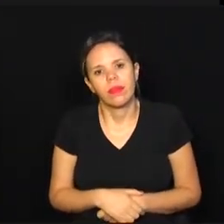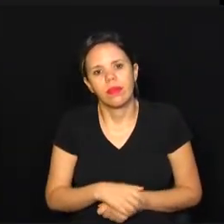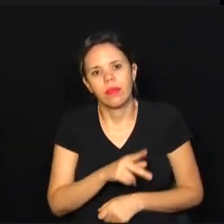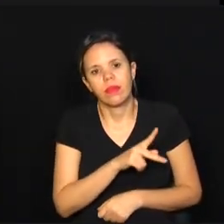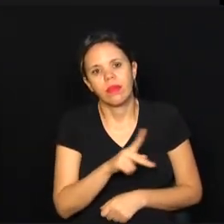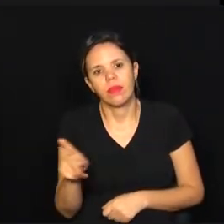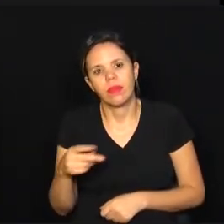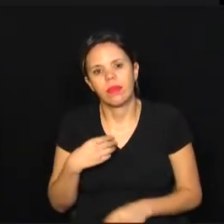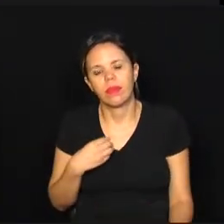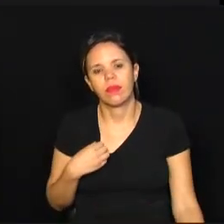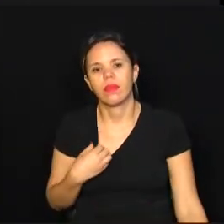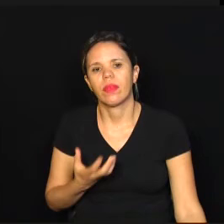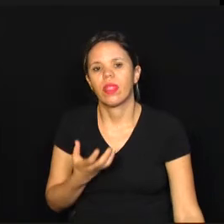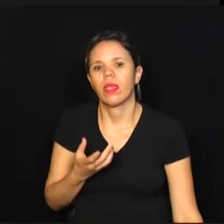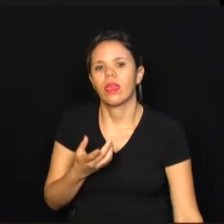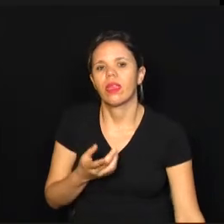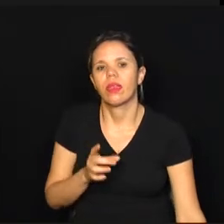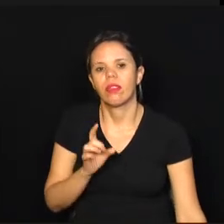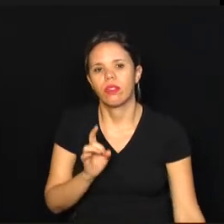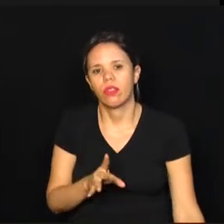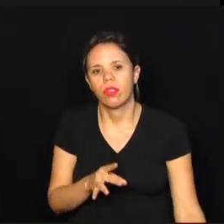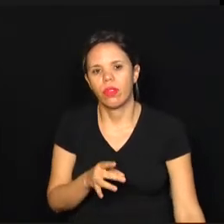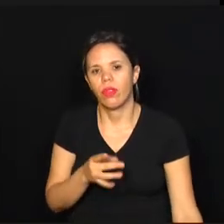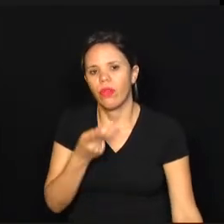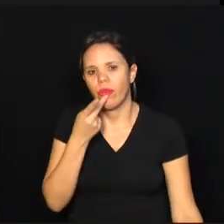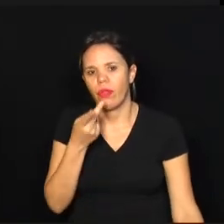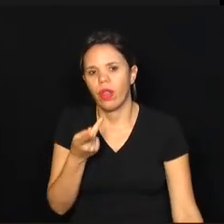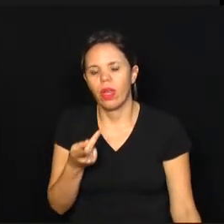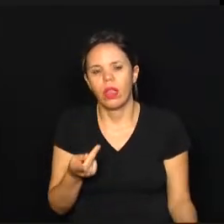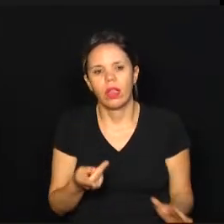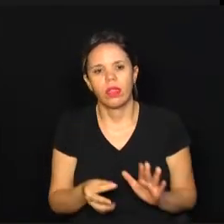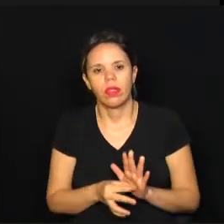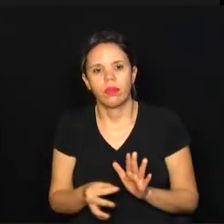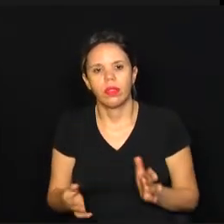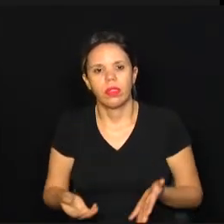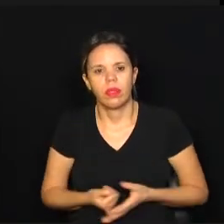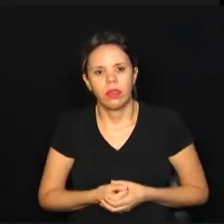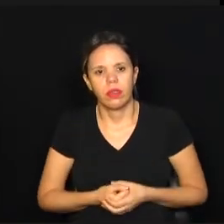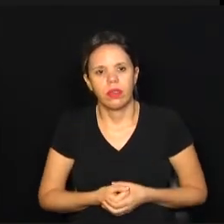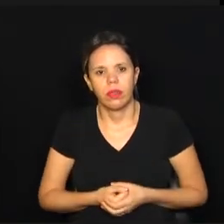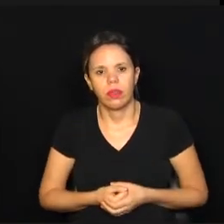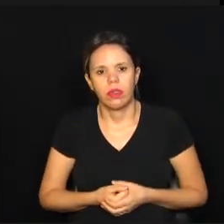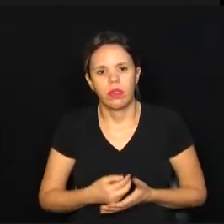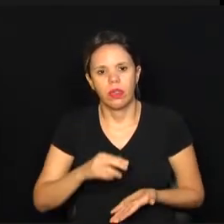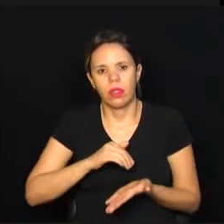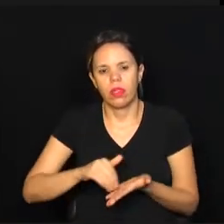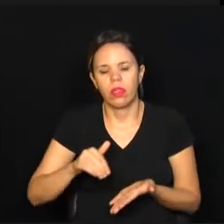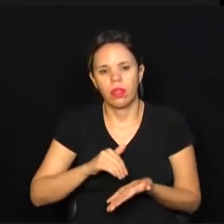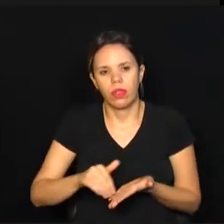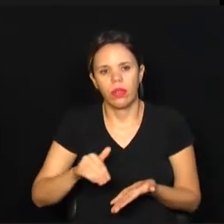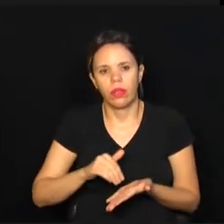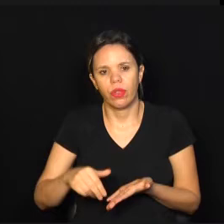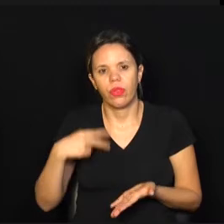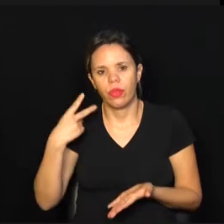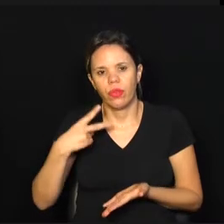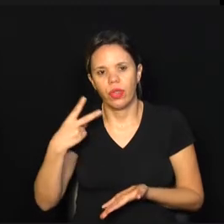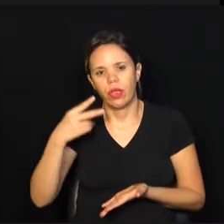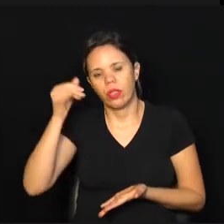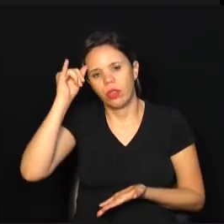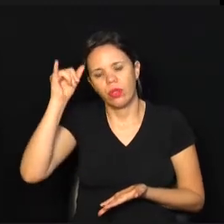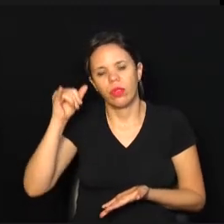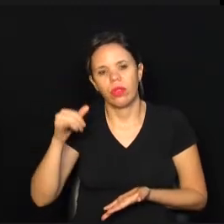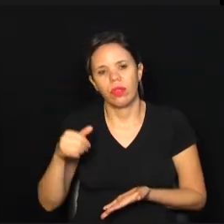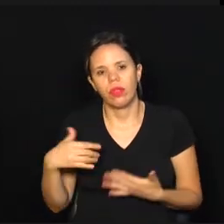Presidente, eu queria só apenas contribuir com a fala do nosso relator aí, Paulo Búfalo, quando